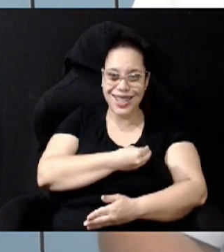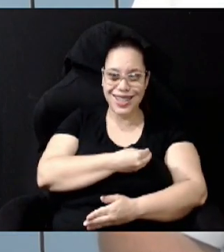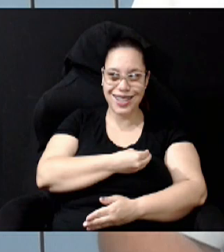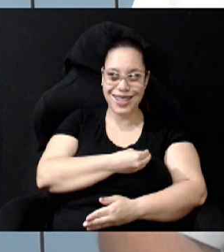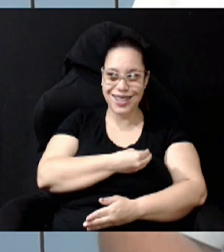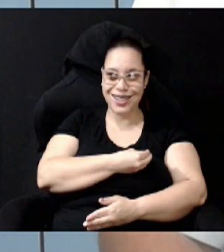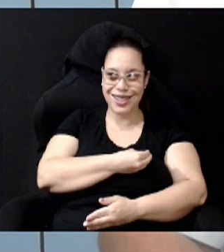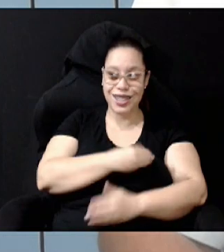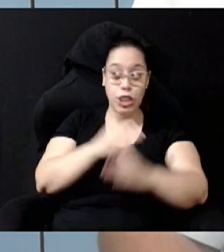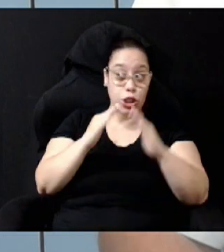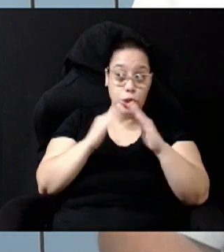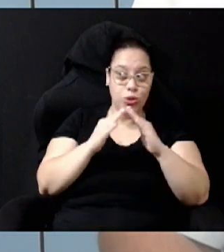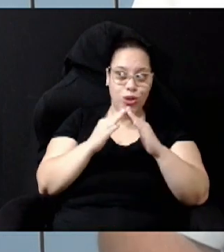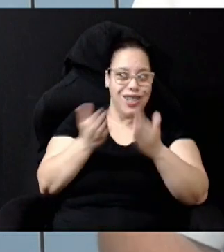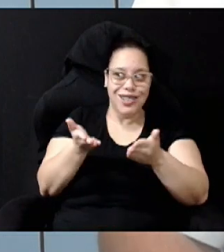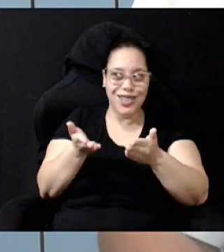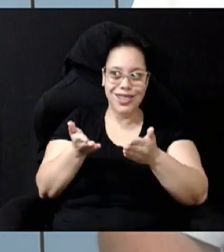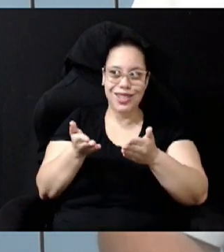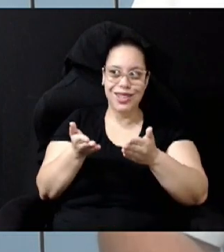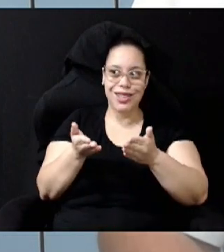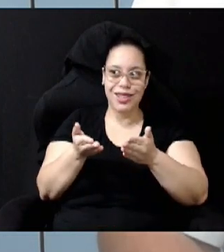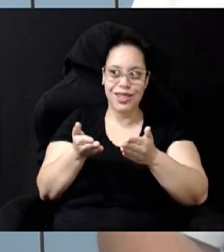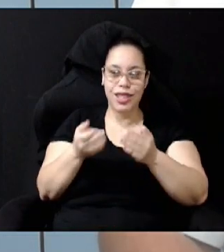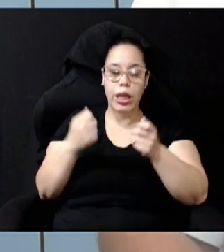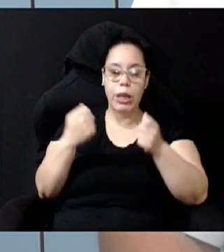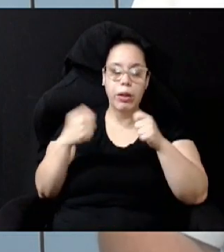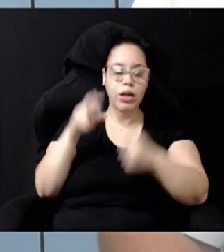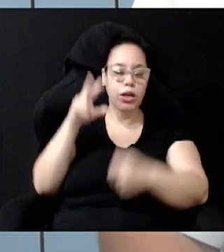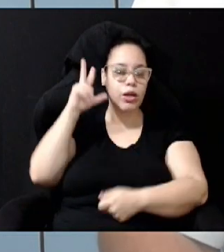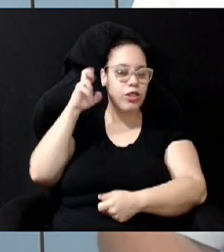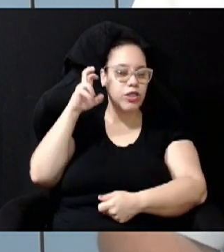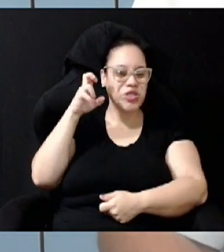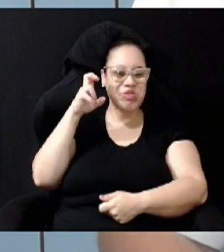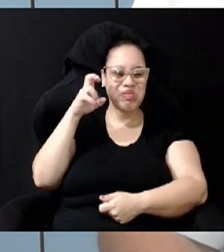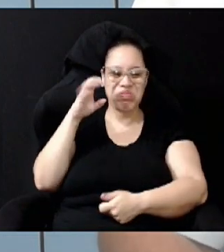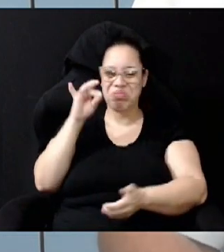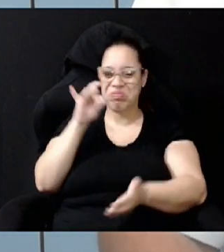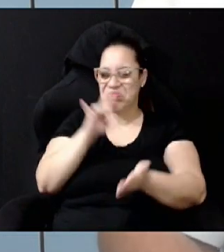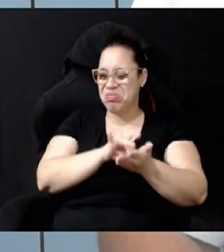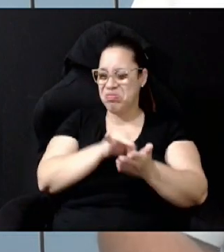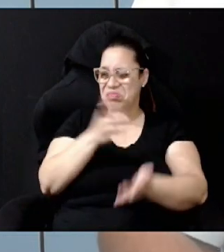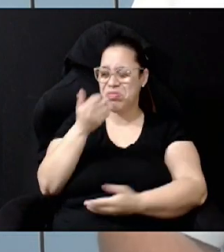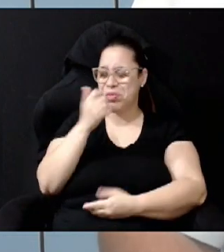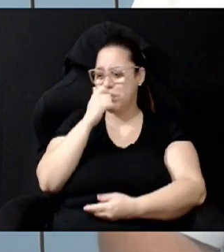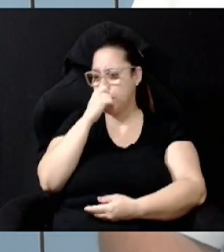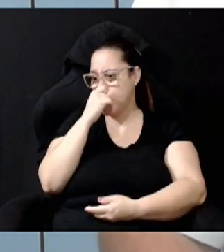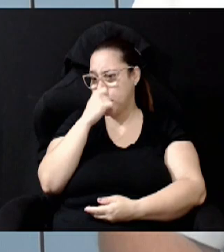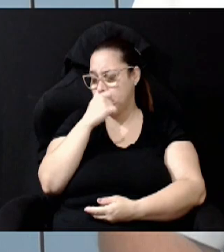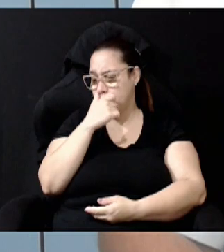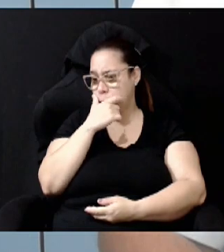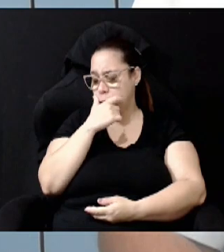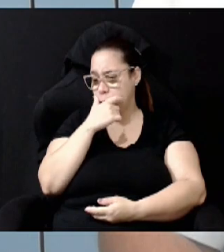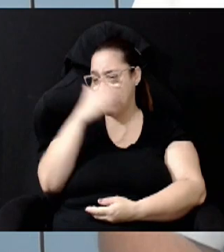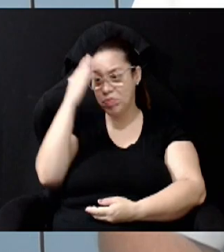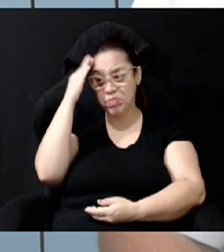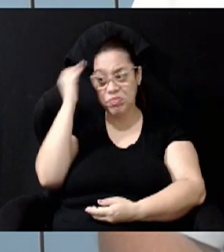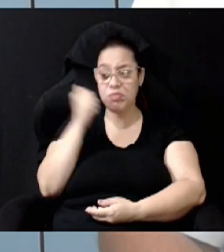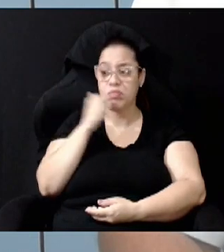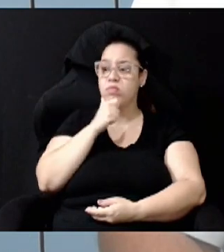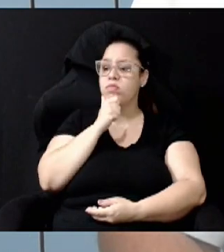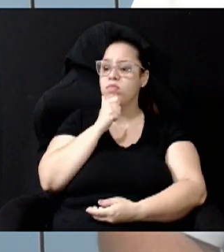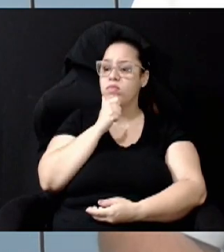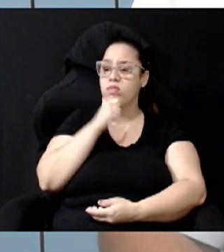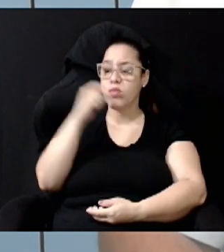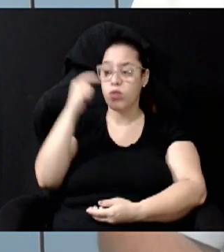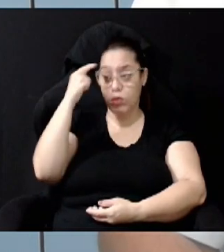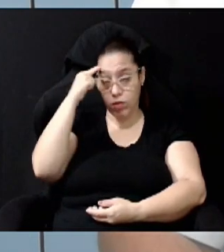moradia. Então ela precisa ser ouvida nessa dor, nessa indignação e inclusive nessa sabedoria quando se pensa essas políticas, né?